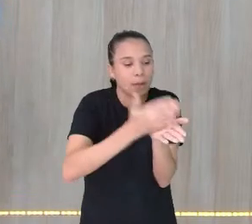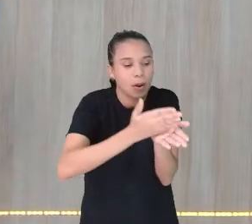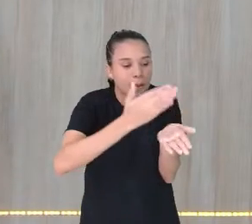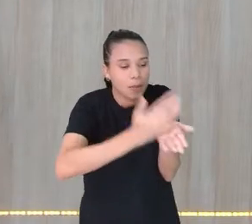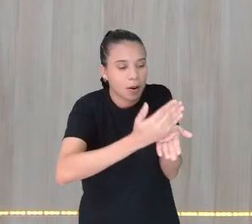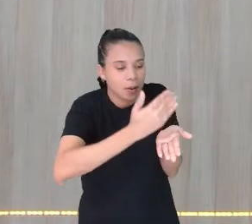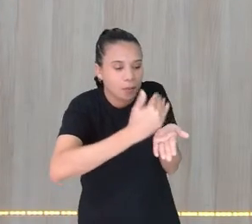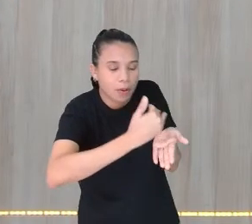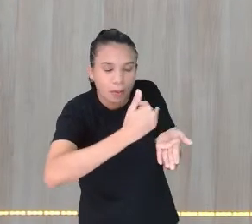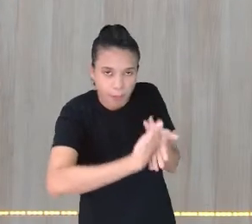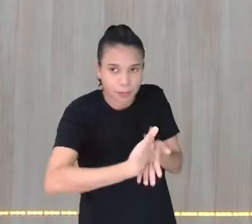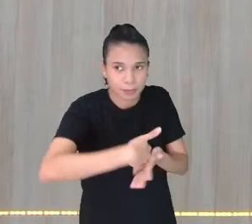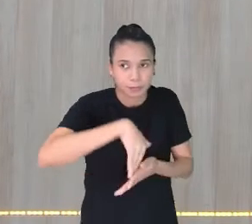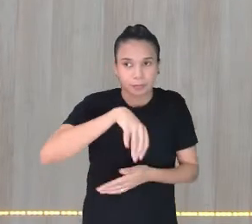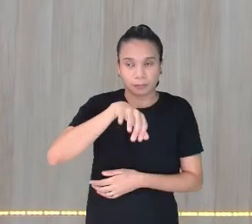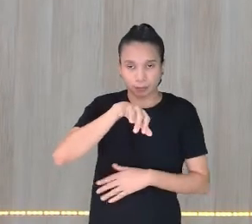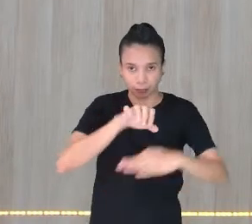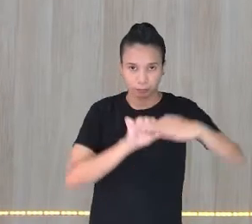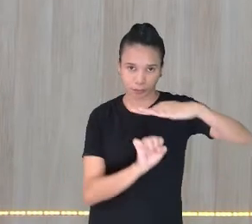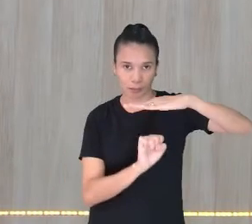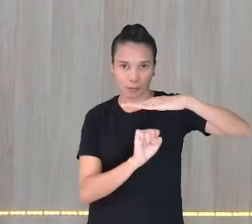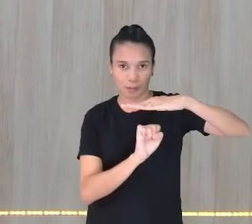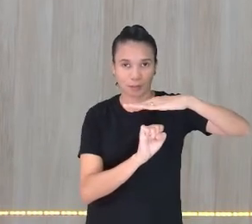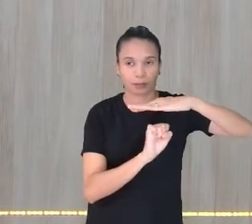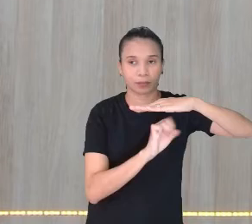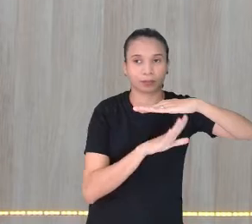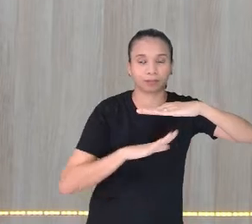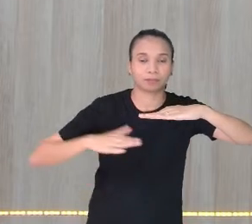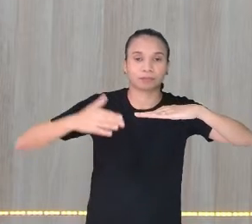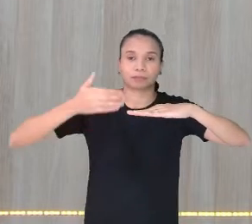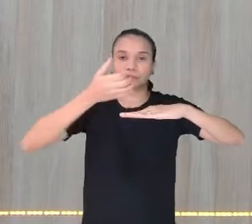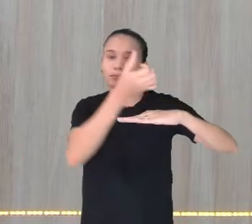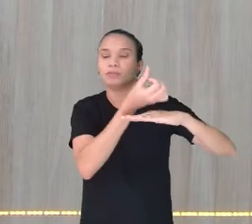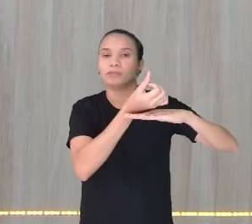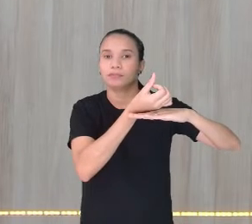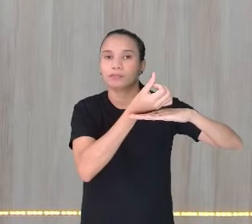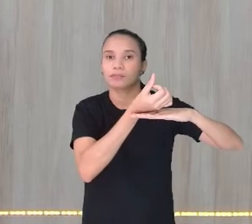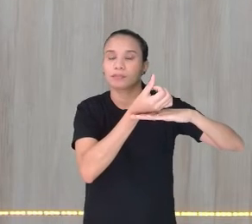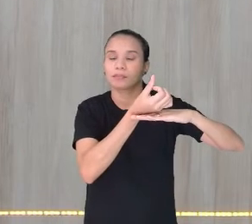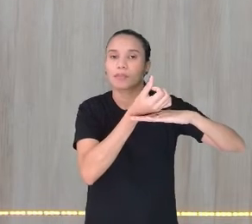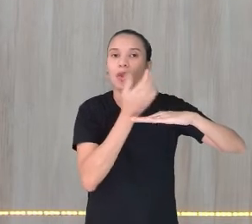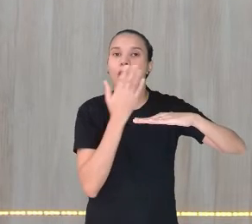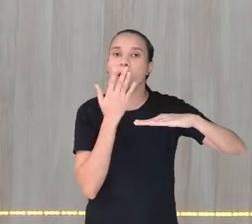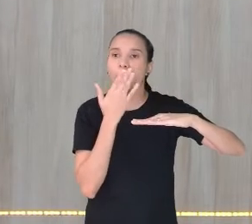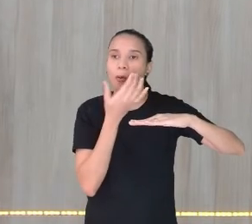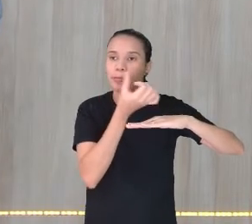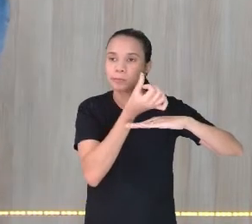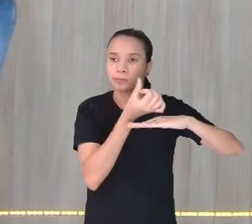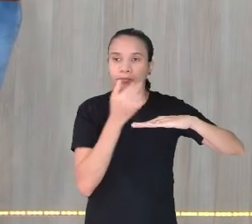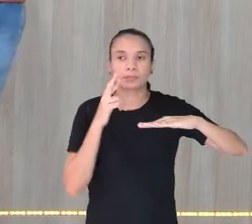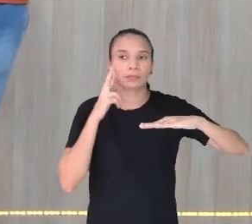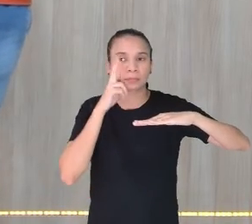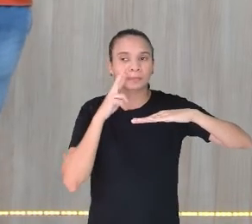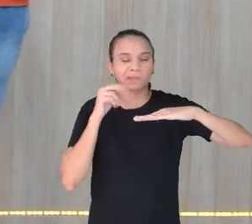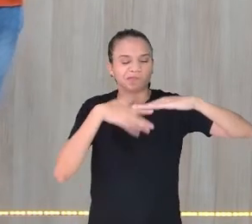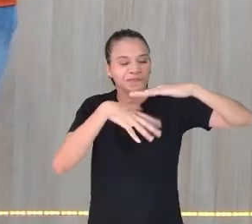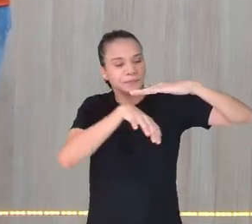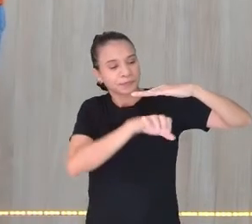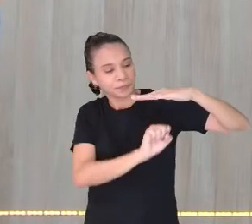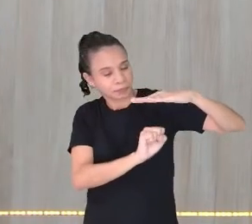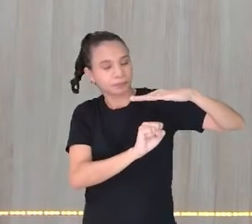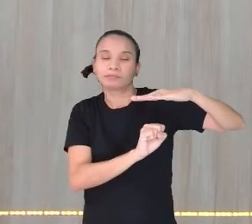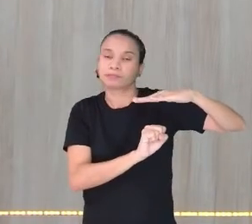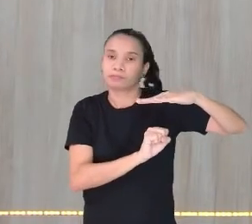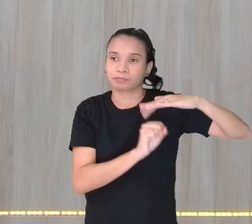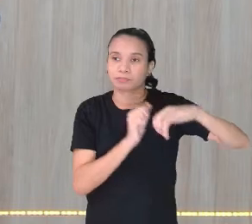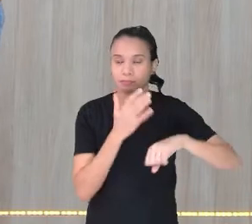fatias iguais, tá? E dessas 8 fatias, eu tenho 6 pintadinhas aí de rosa e 2 pintadinhas